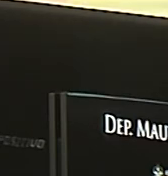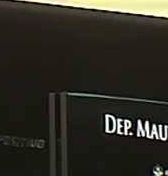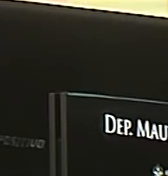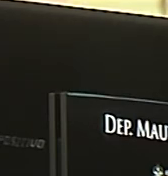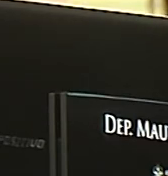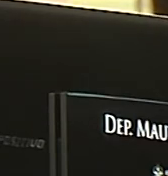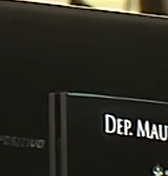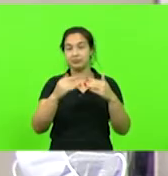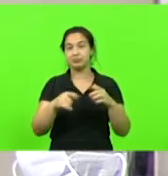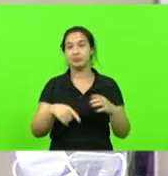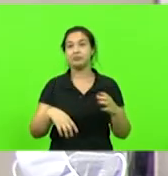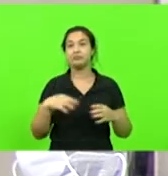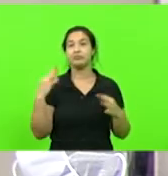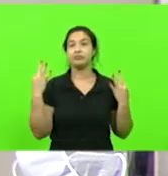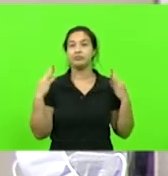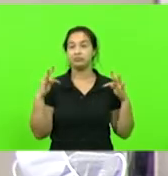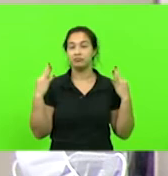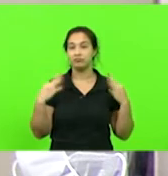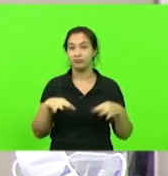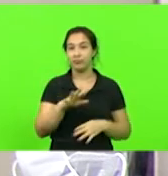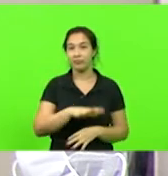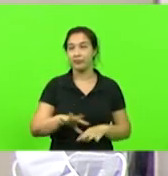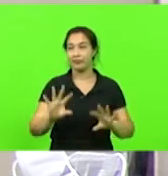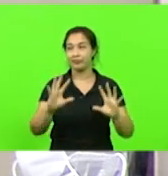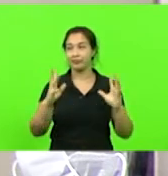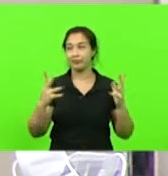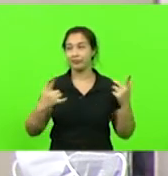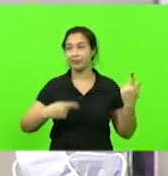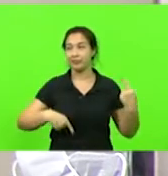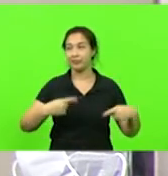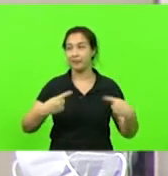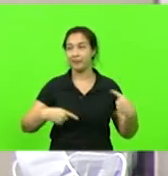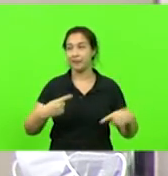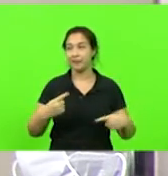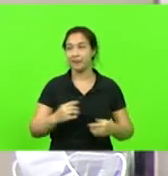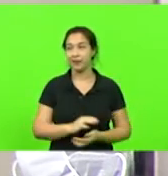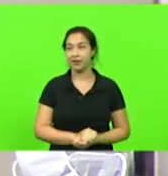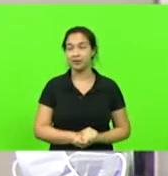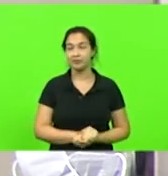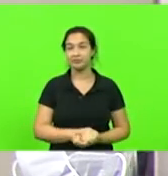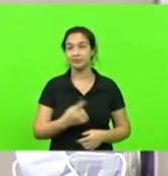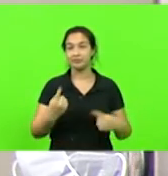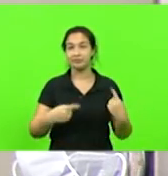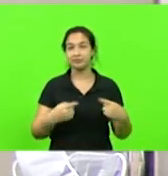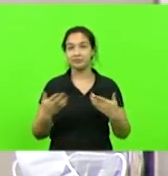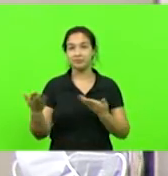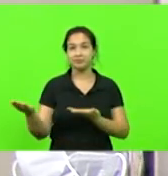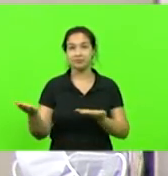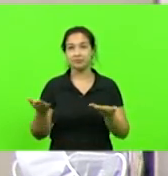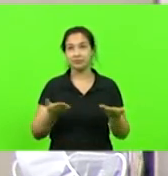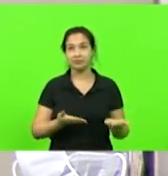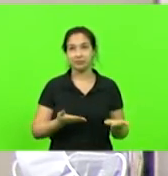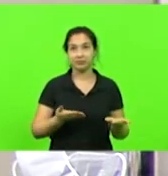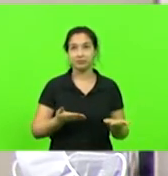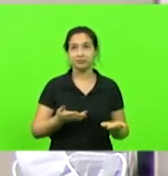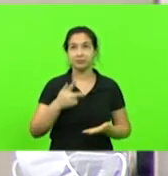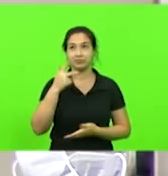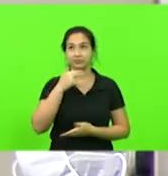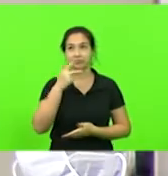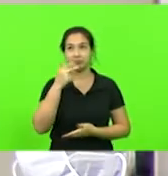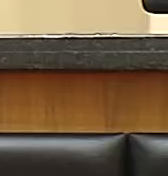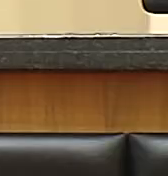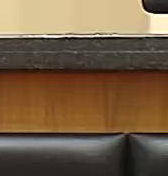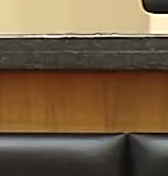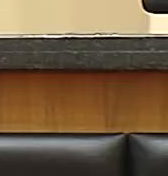como deputado estadual defende a instalação de policlínicas e a oferta de atendimento de alta complexidade em